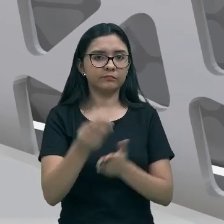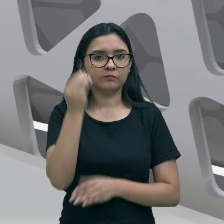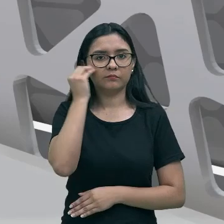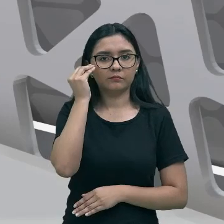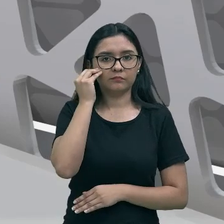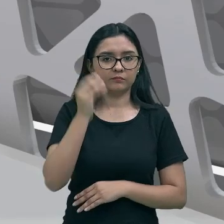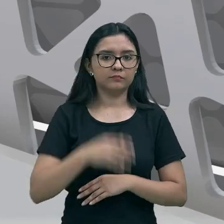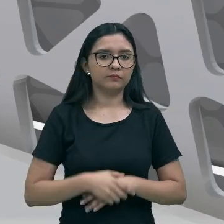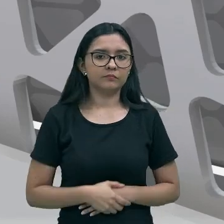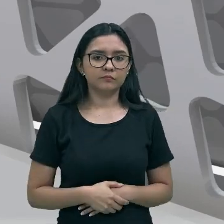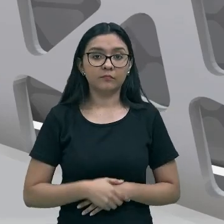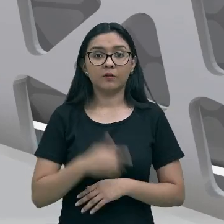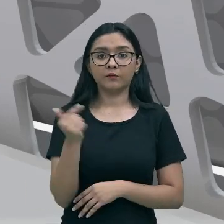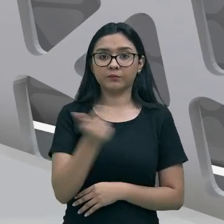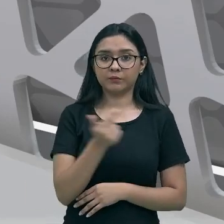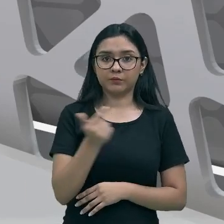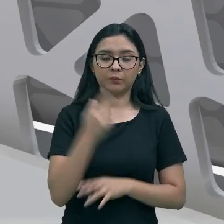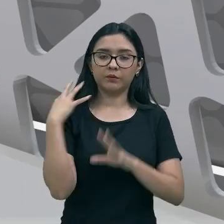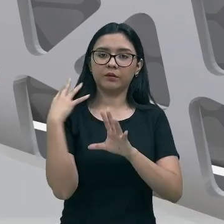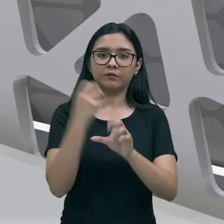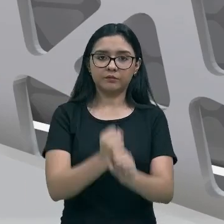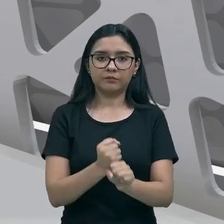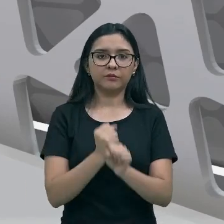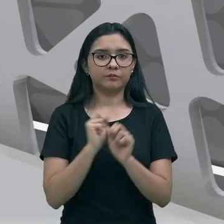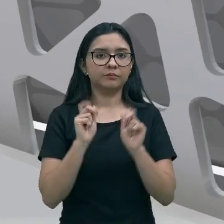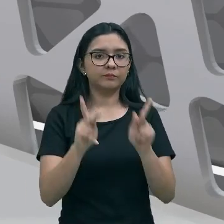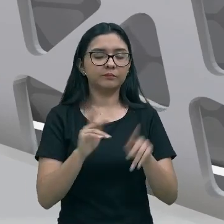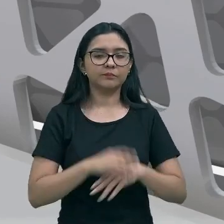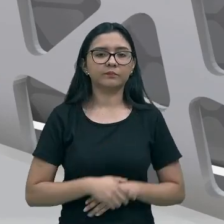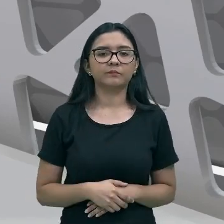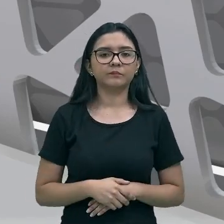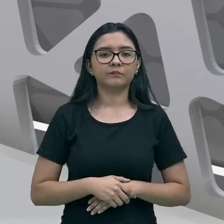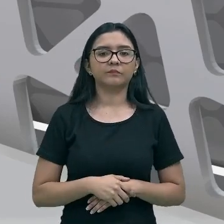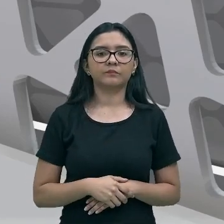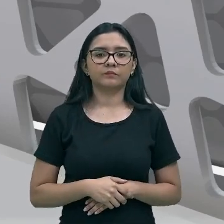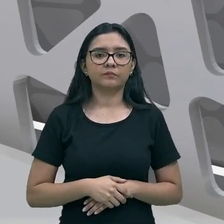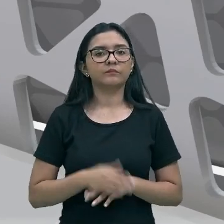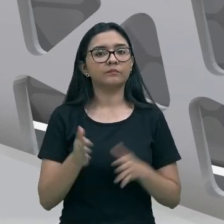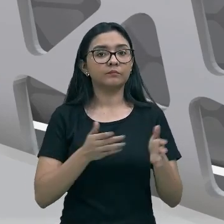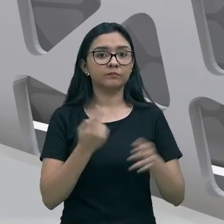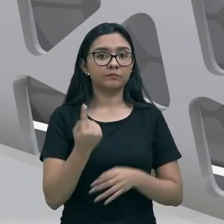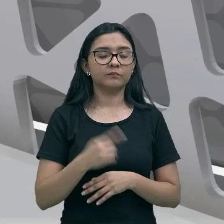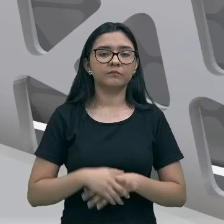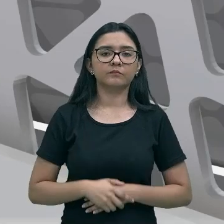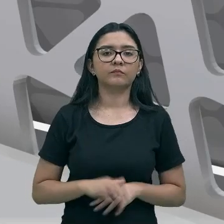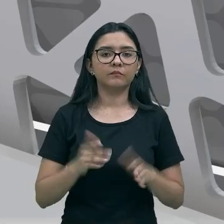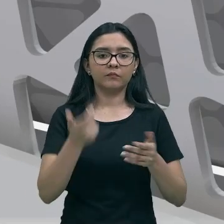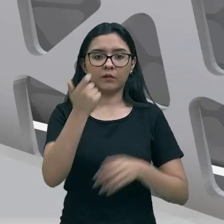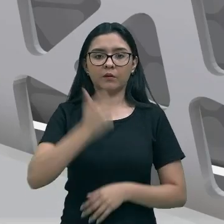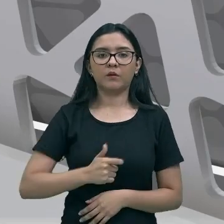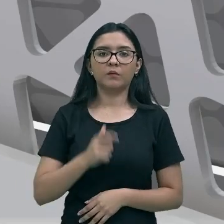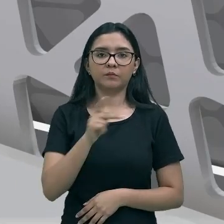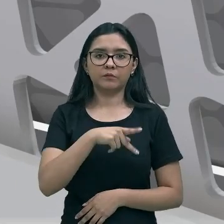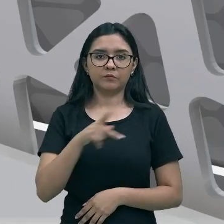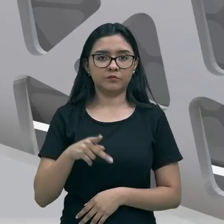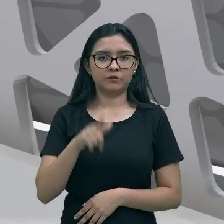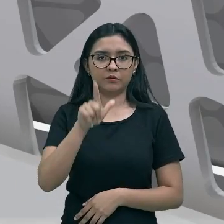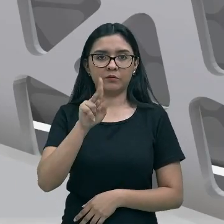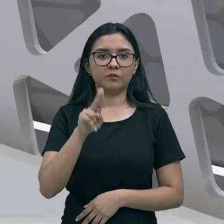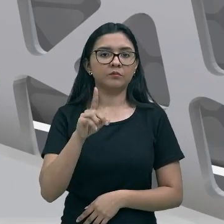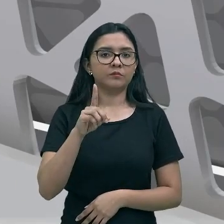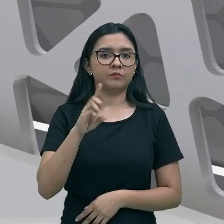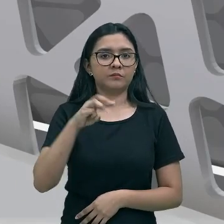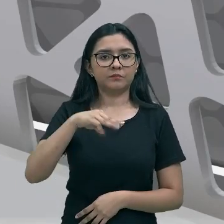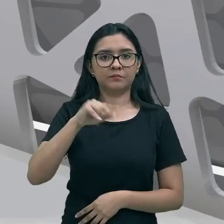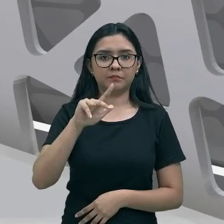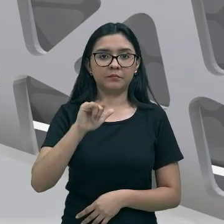a nossa segunda revisão, tá certo, gente? Aí da nossa unidade 1. Eu sou a professora Ludmila Soares,